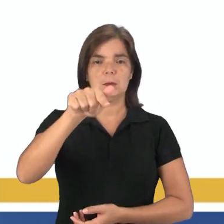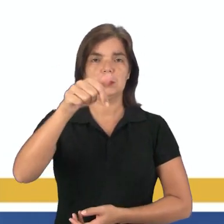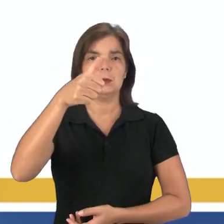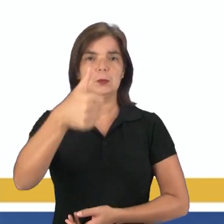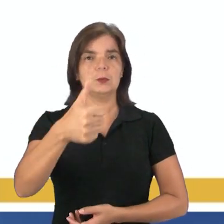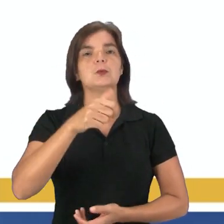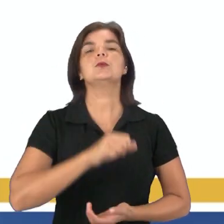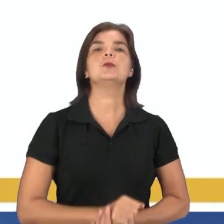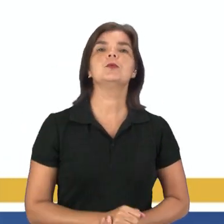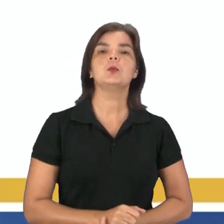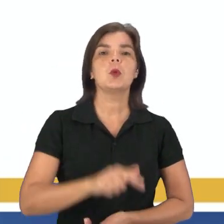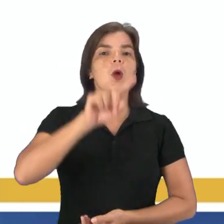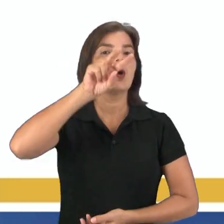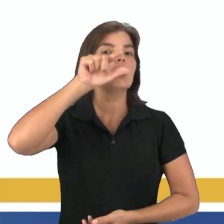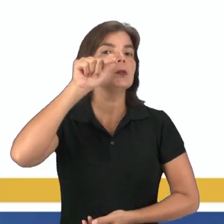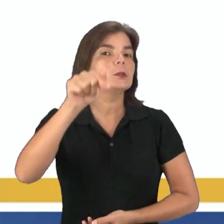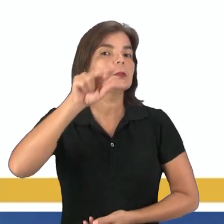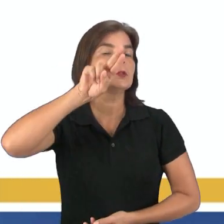5271,